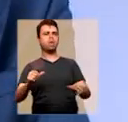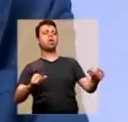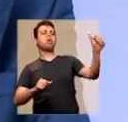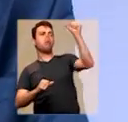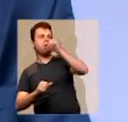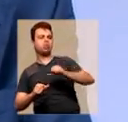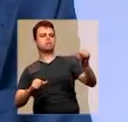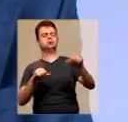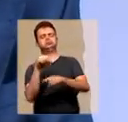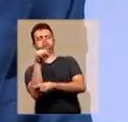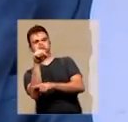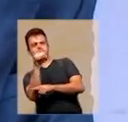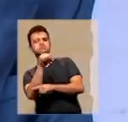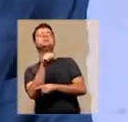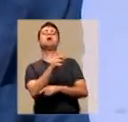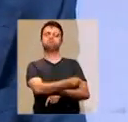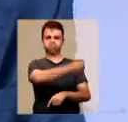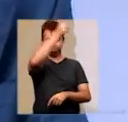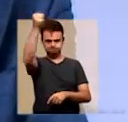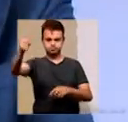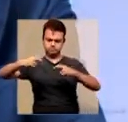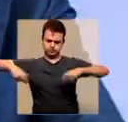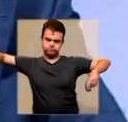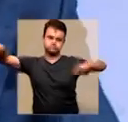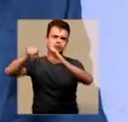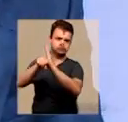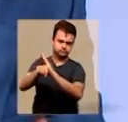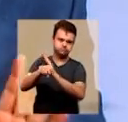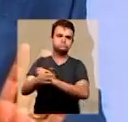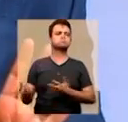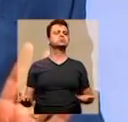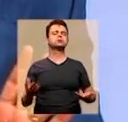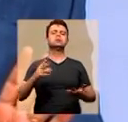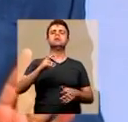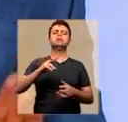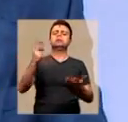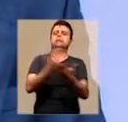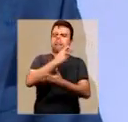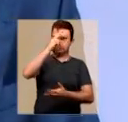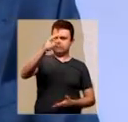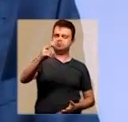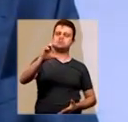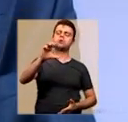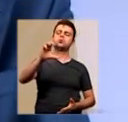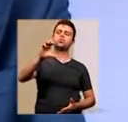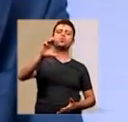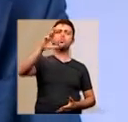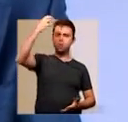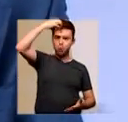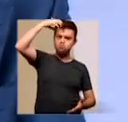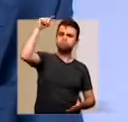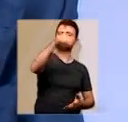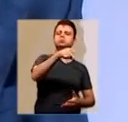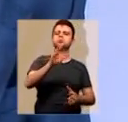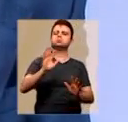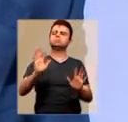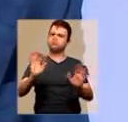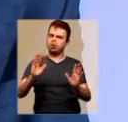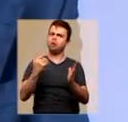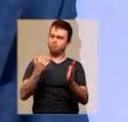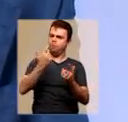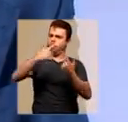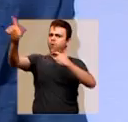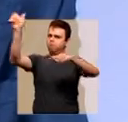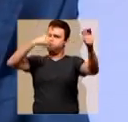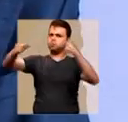o dolo é eventual, vai para júri, não é muito mais crime culposo. Portanto, a justiça tem percebido, tem aplicado